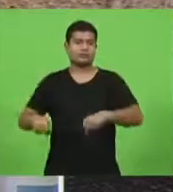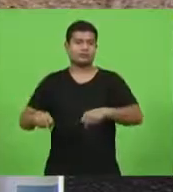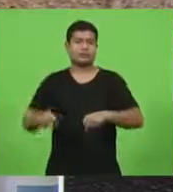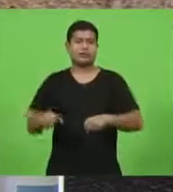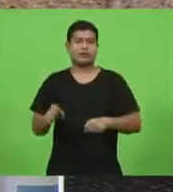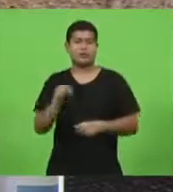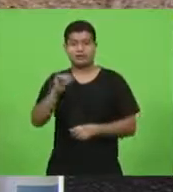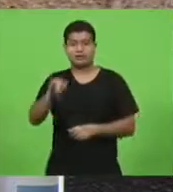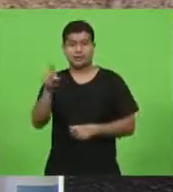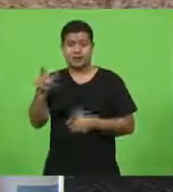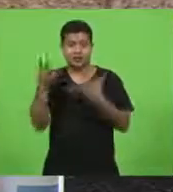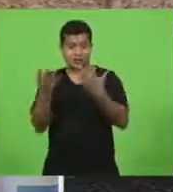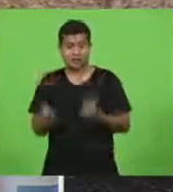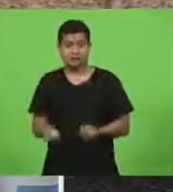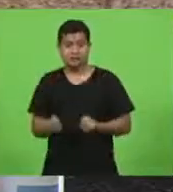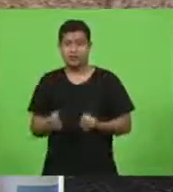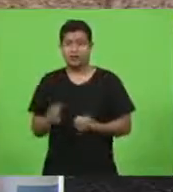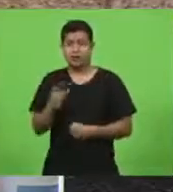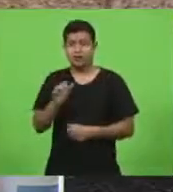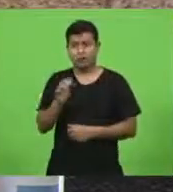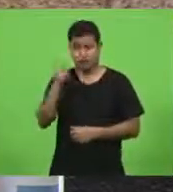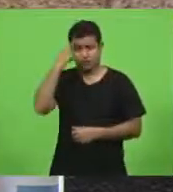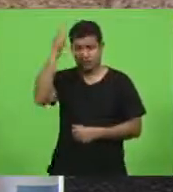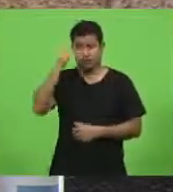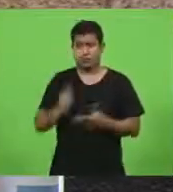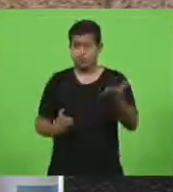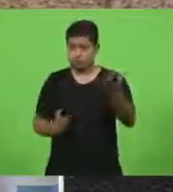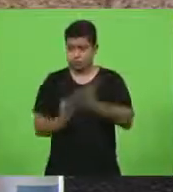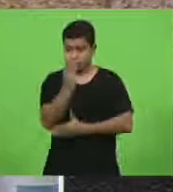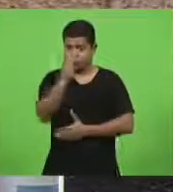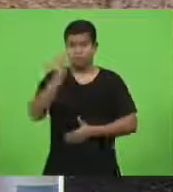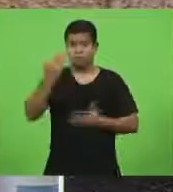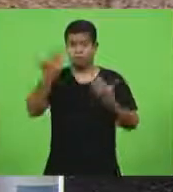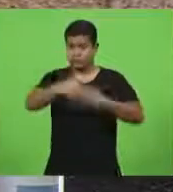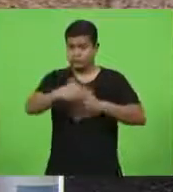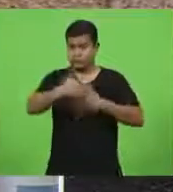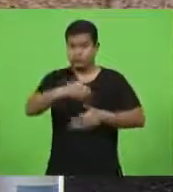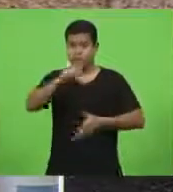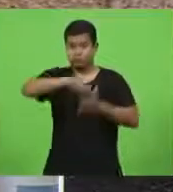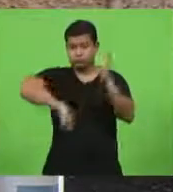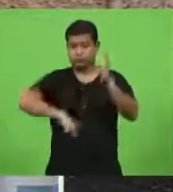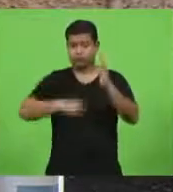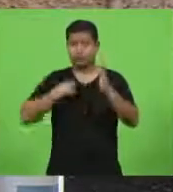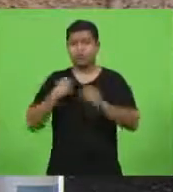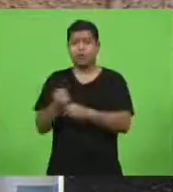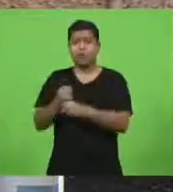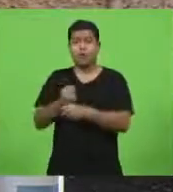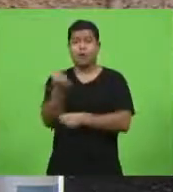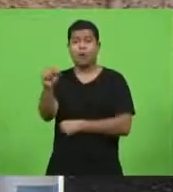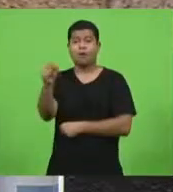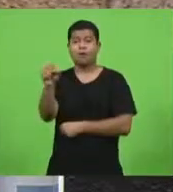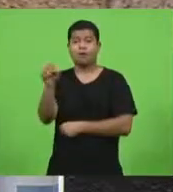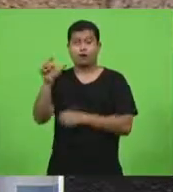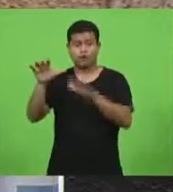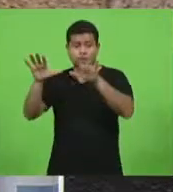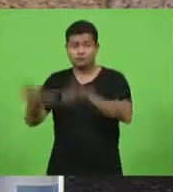adota o critério, você passou no concurso público, você vai ficar 8 anos naquela cidade ali sem encher o saco.